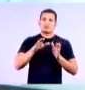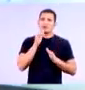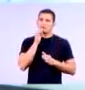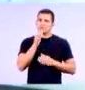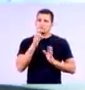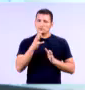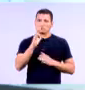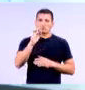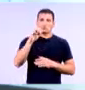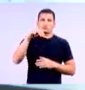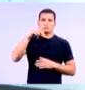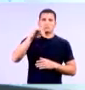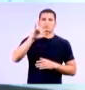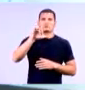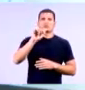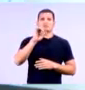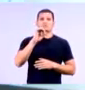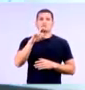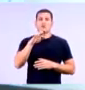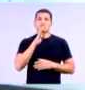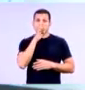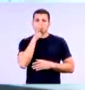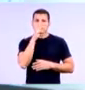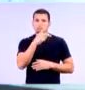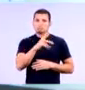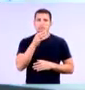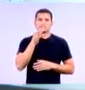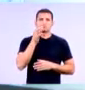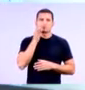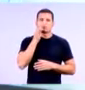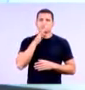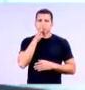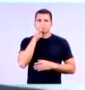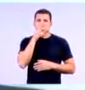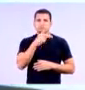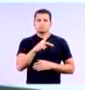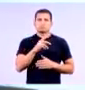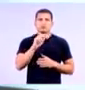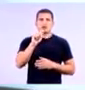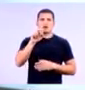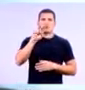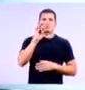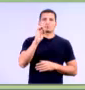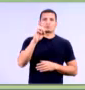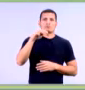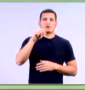o Java, na hora de compilar, ele cria um construtor automático. O que ele cria efetivamente, então? Vamos dar uma olhada aqui?